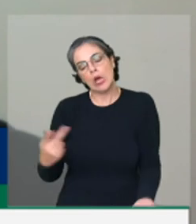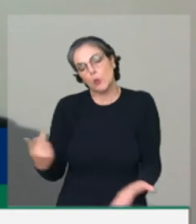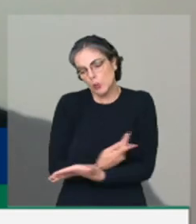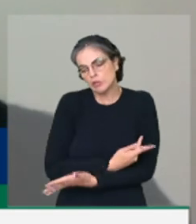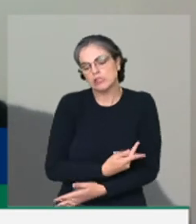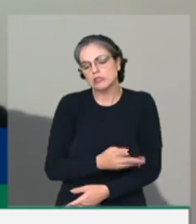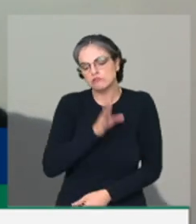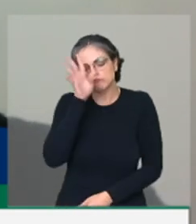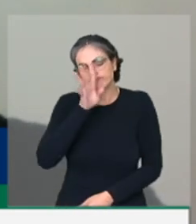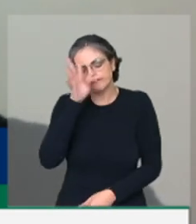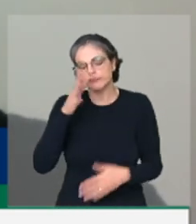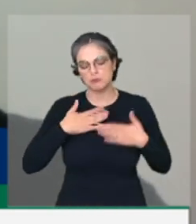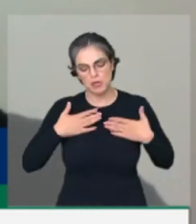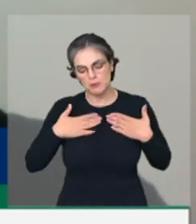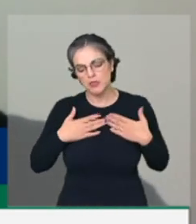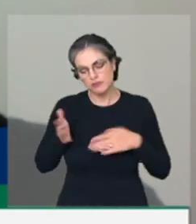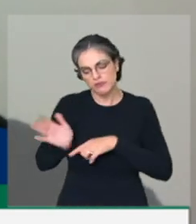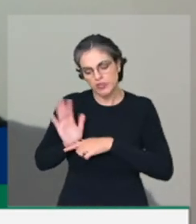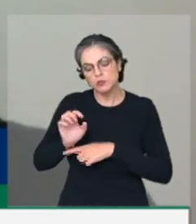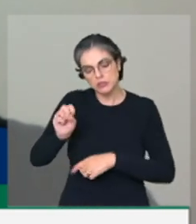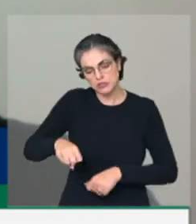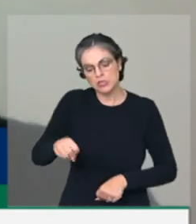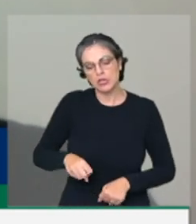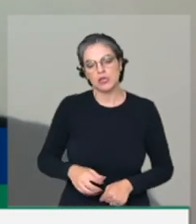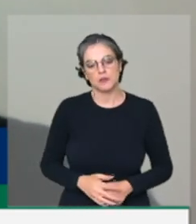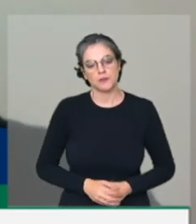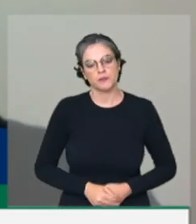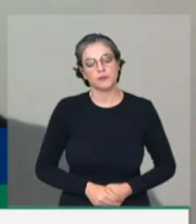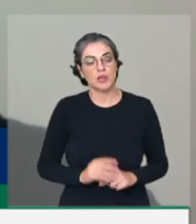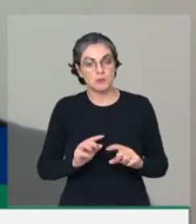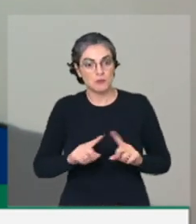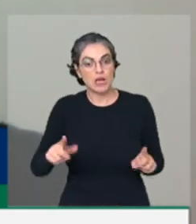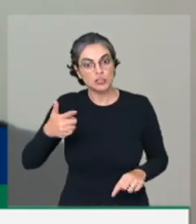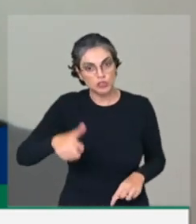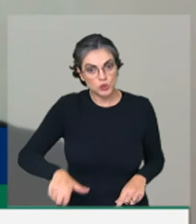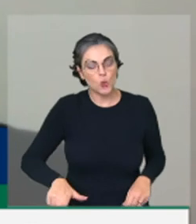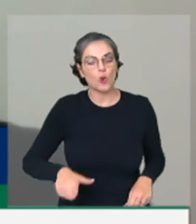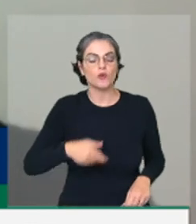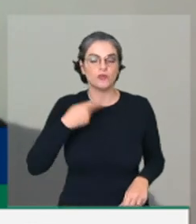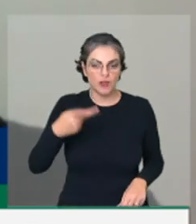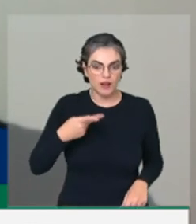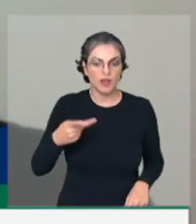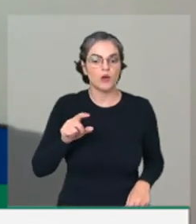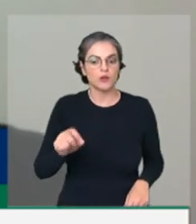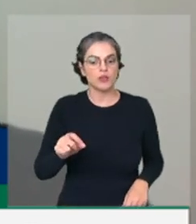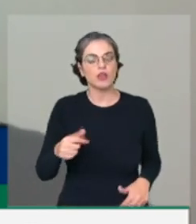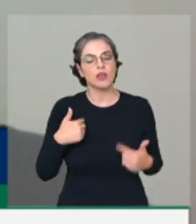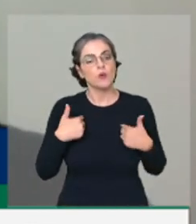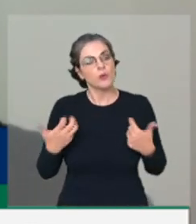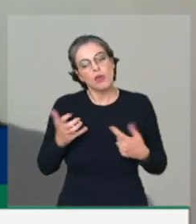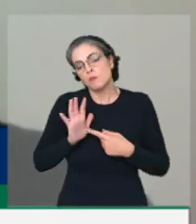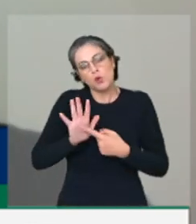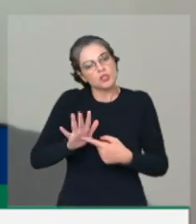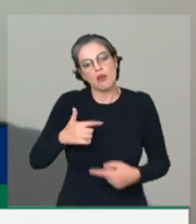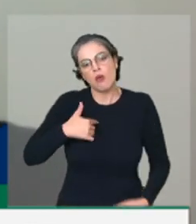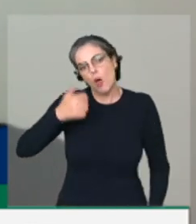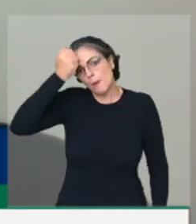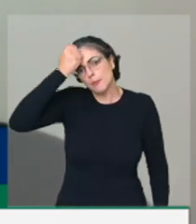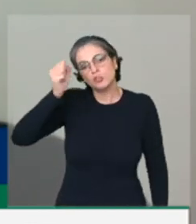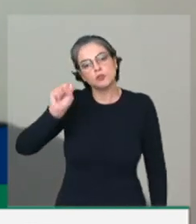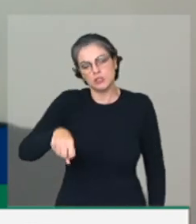acabei exagerando o meu tom. E continuo aqui falando mais uma vez que quis e quero demonstrar meu arrependimento. Portanto, presidente, eu não